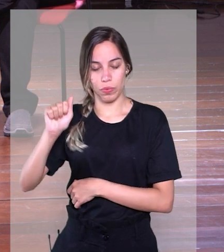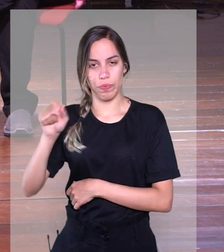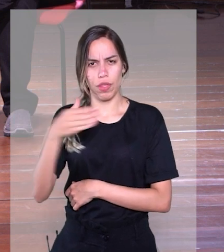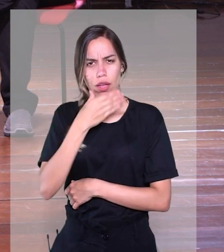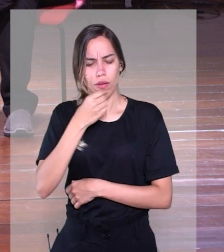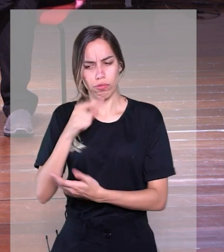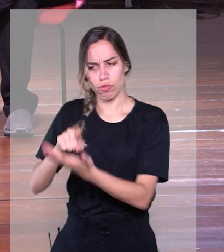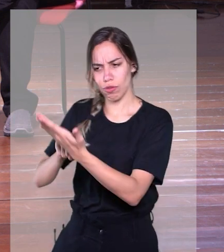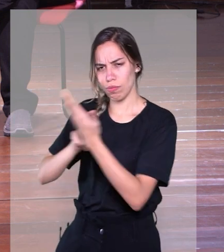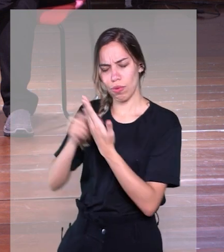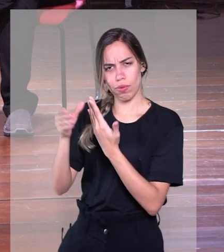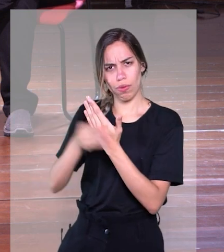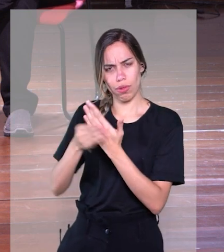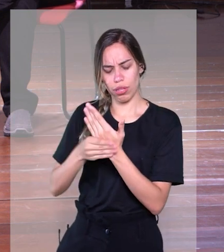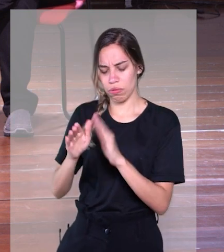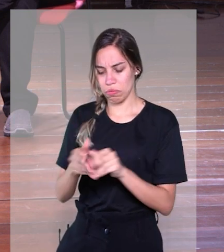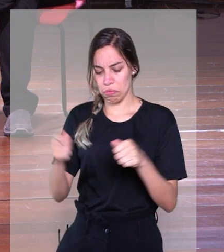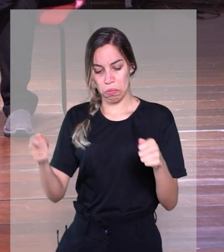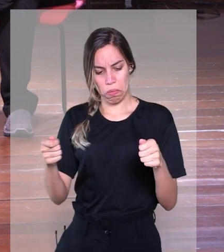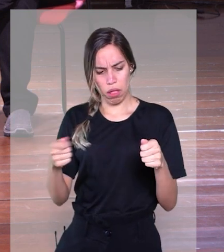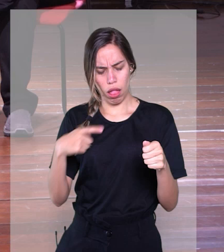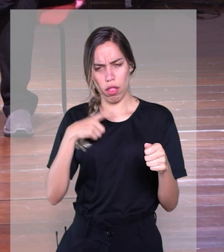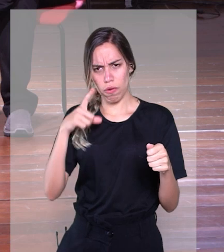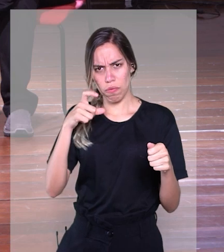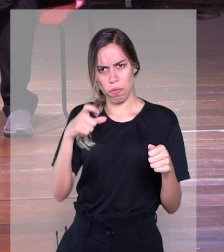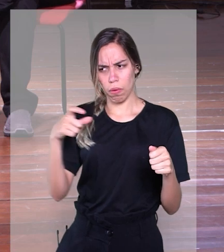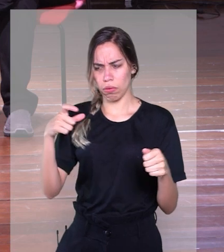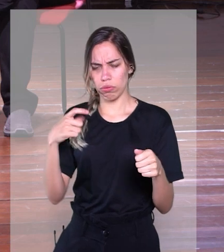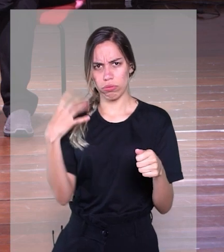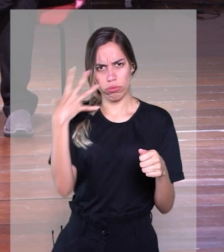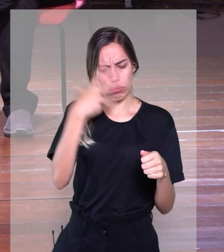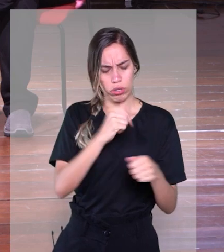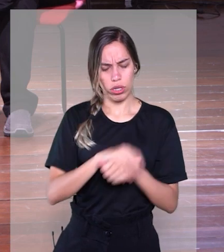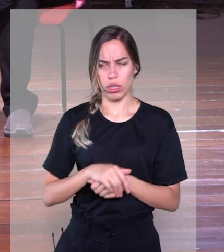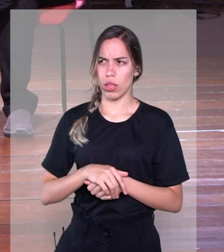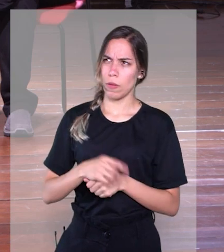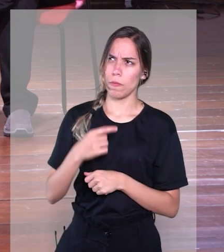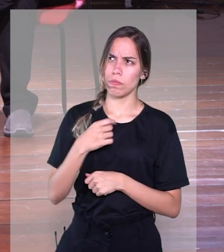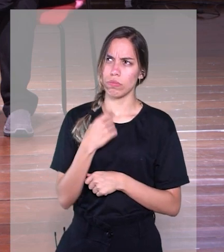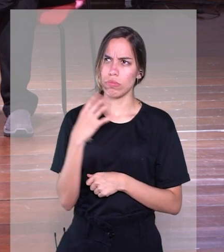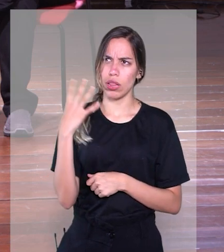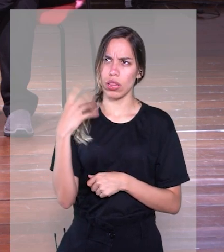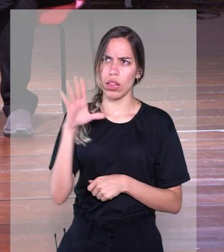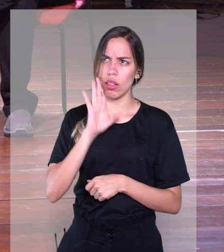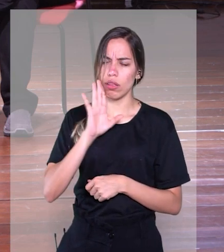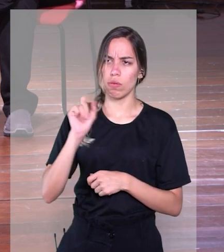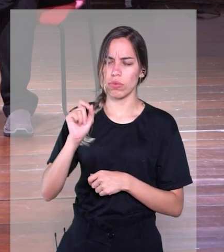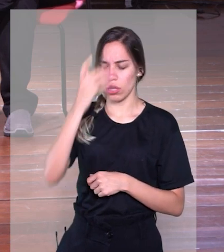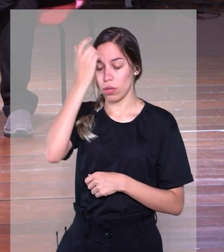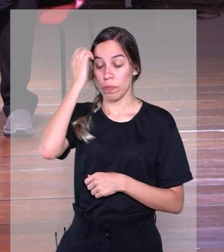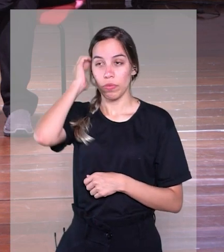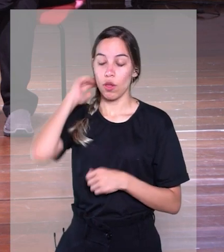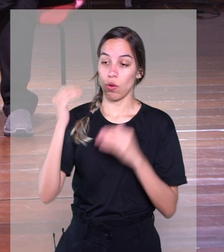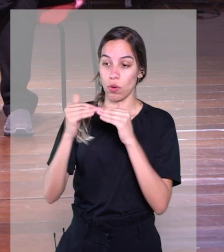vários livros publicados com fotografias incríveis, e eu pensei, puxa, que bacana seria poder combinar a literatura, a